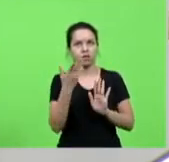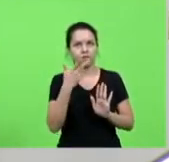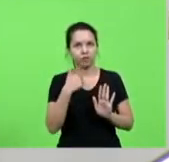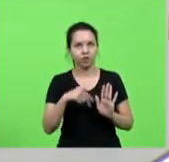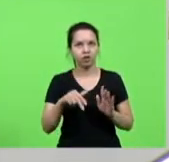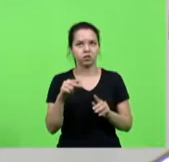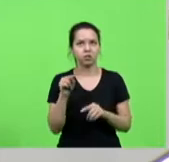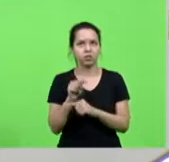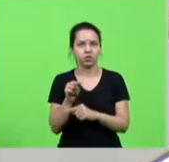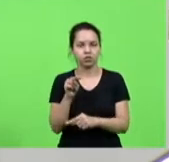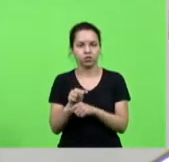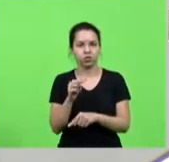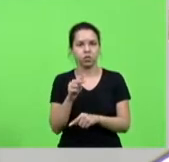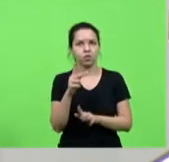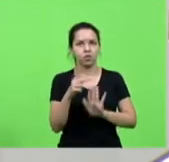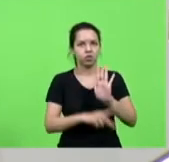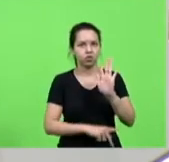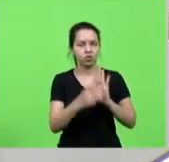o projeto